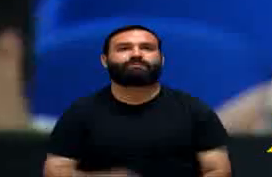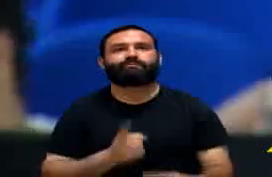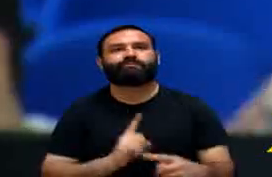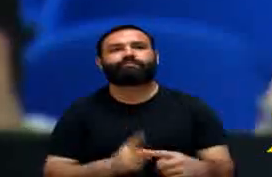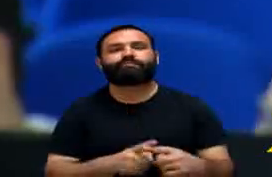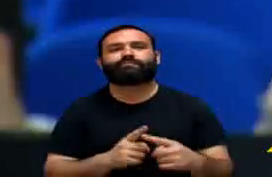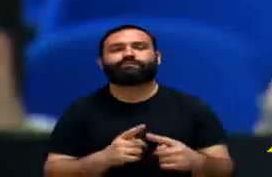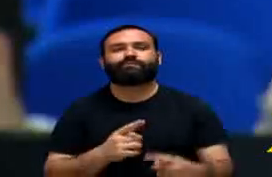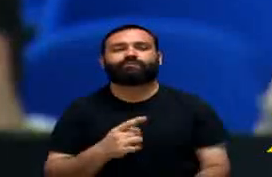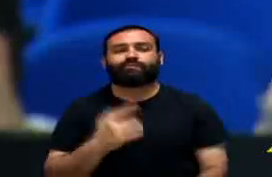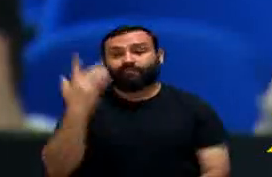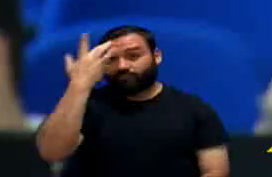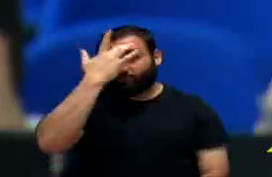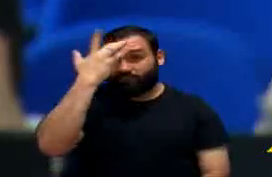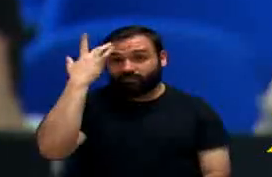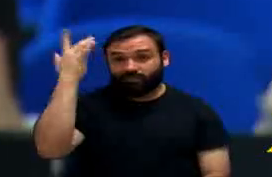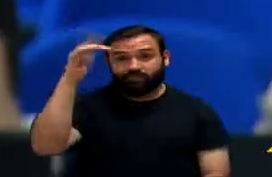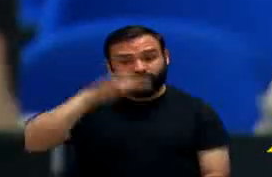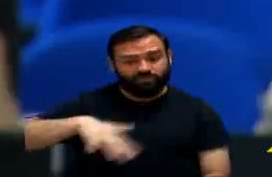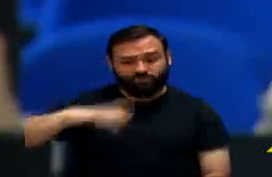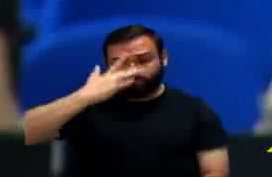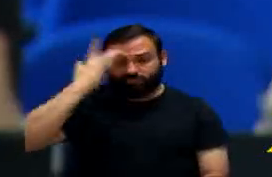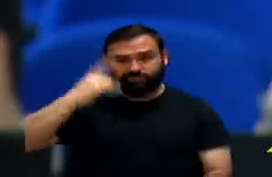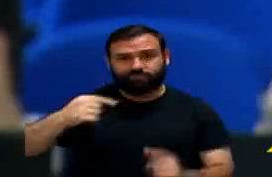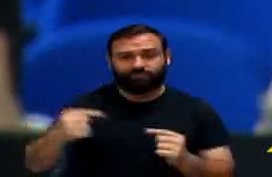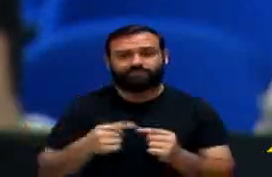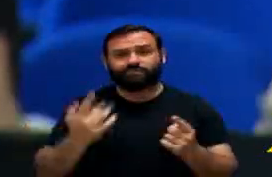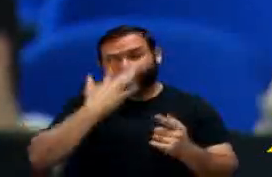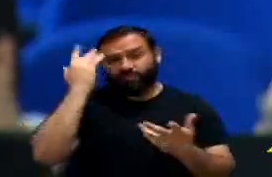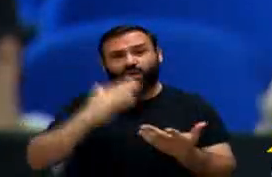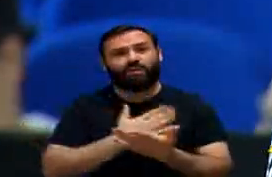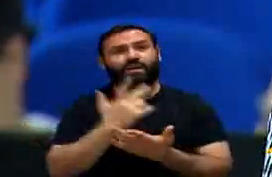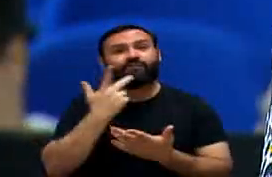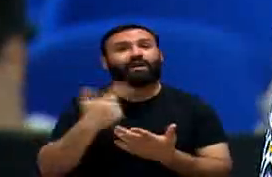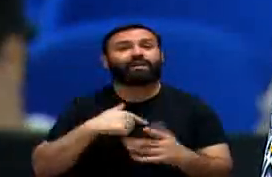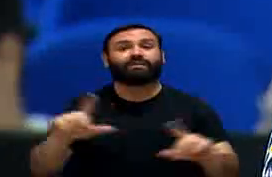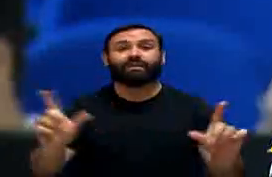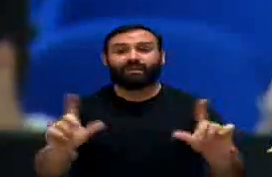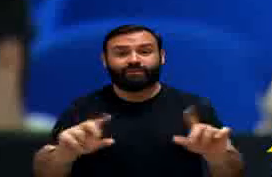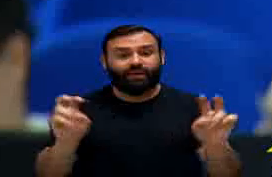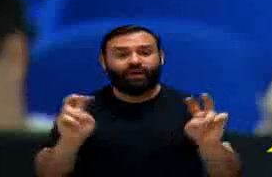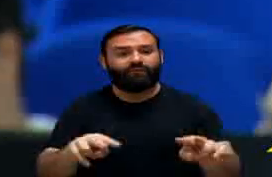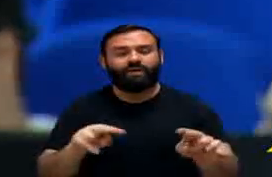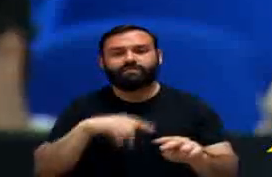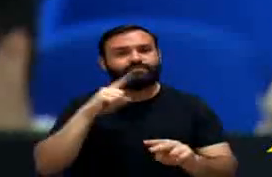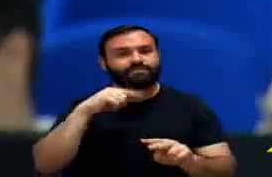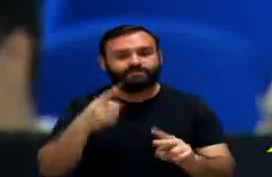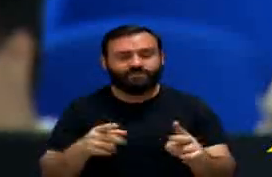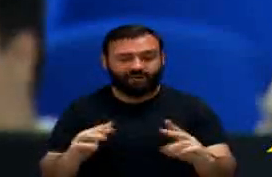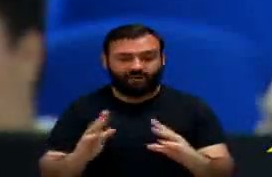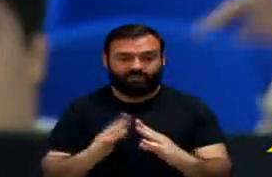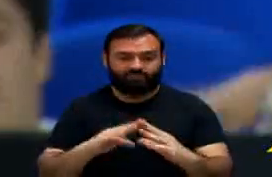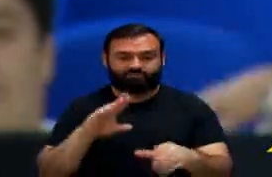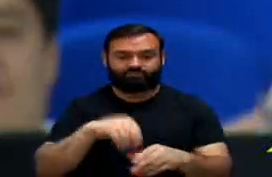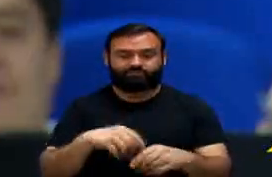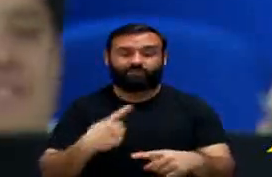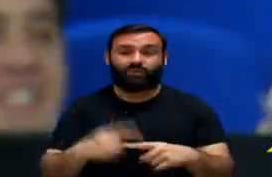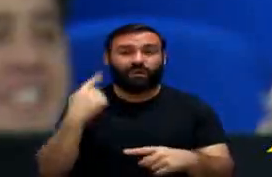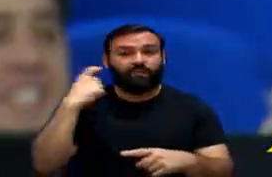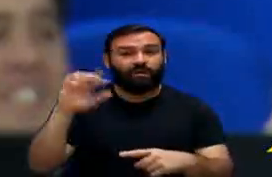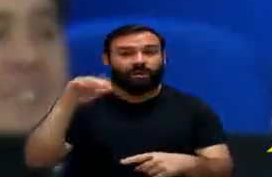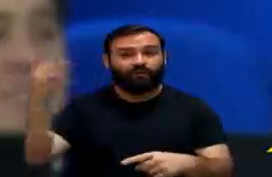se diz a saúde mental das pessoas tem que diz que não consegue assistir televisão na sua rua pelo